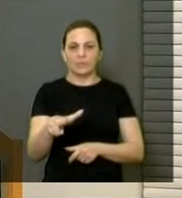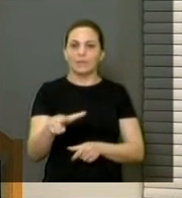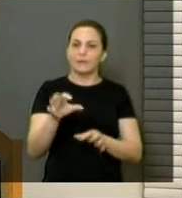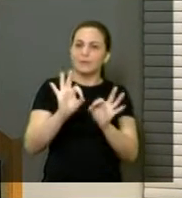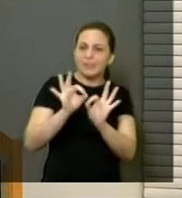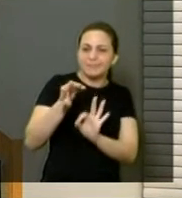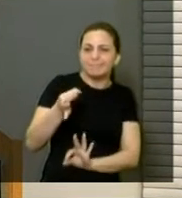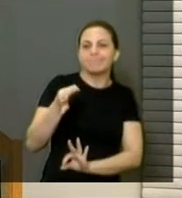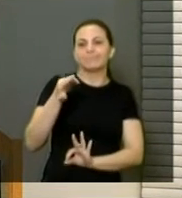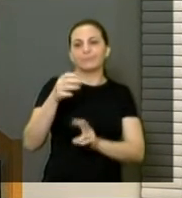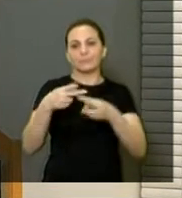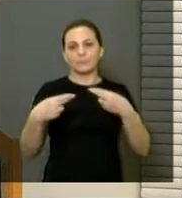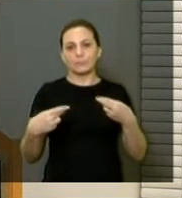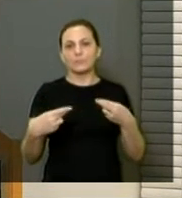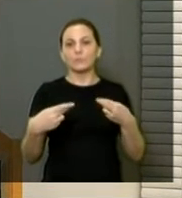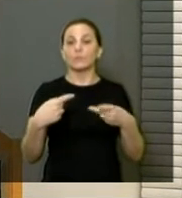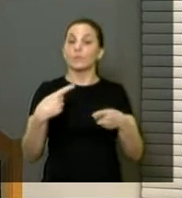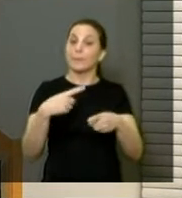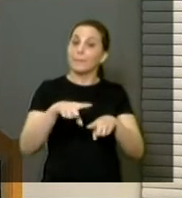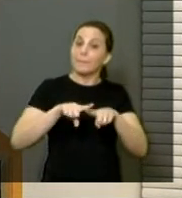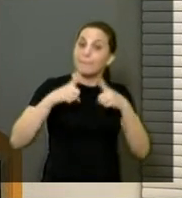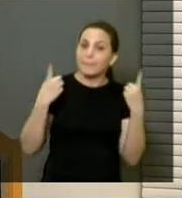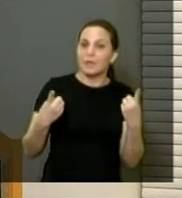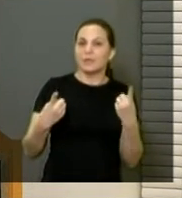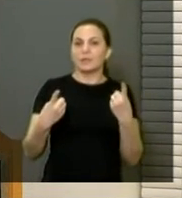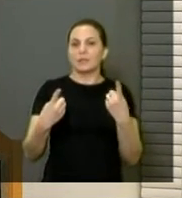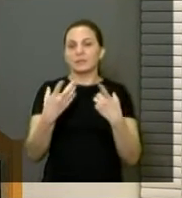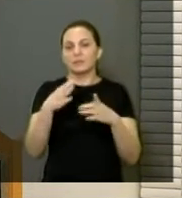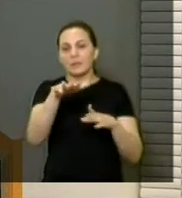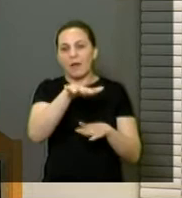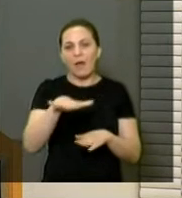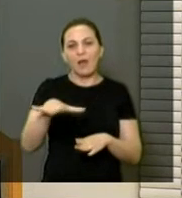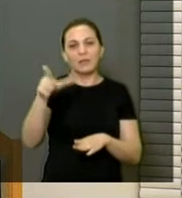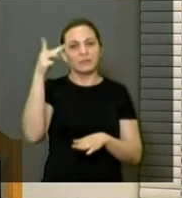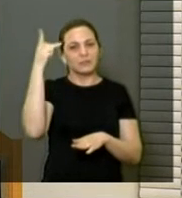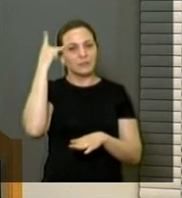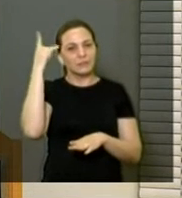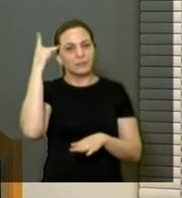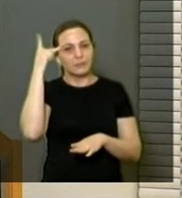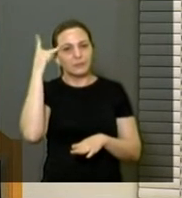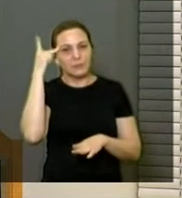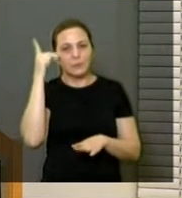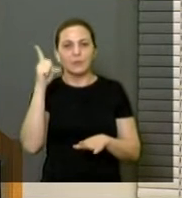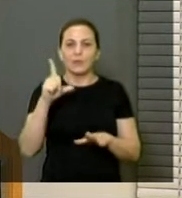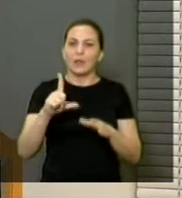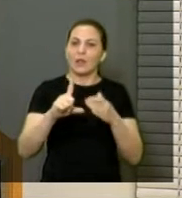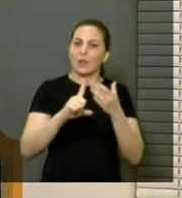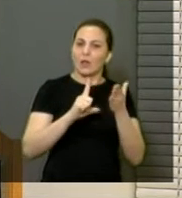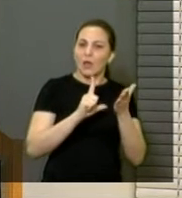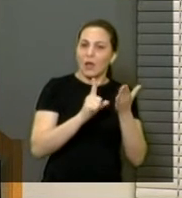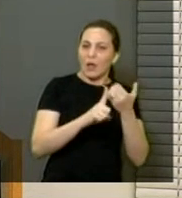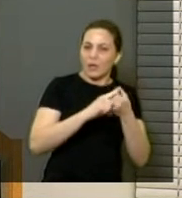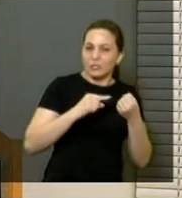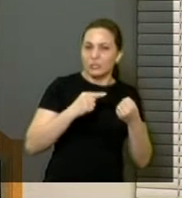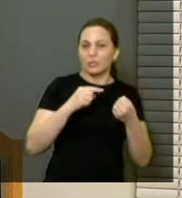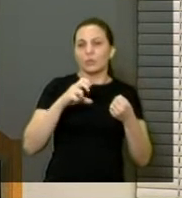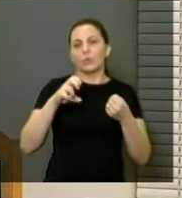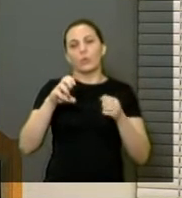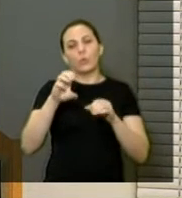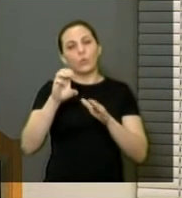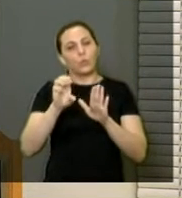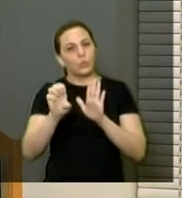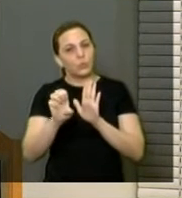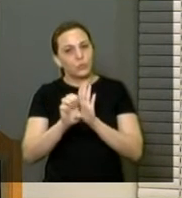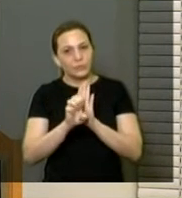caso não obstante essa executiva estadual de são paulo conforme preceitua o artigo 59 parágrafo 6º do estatuto